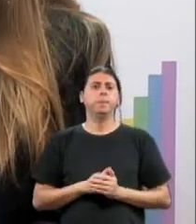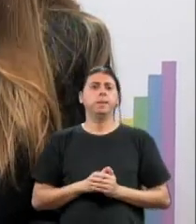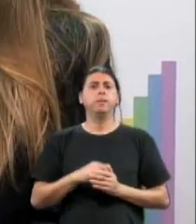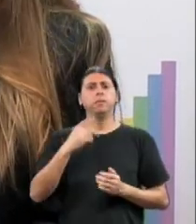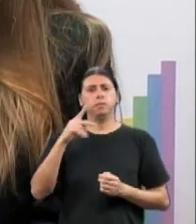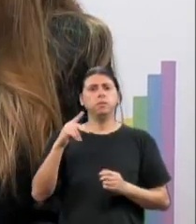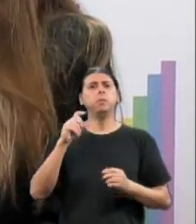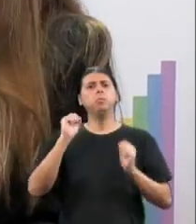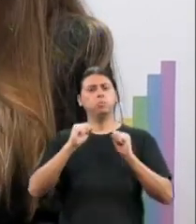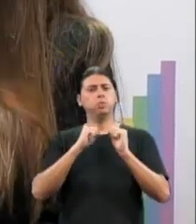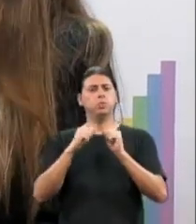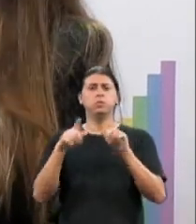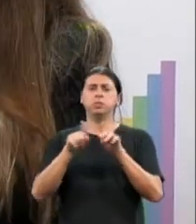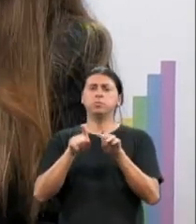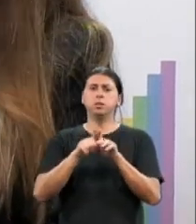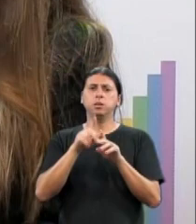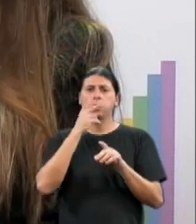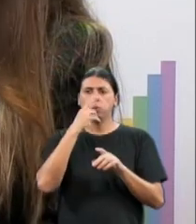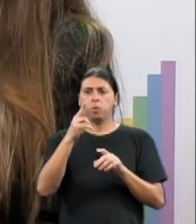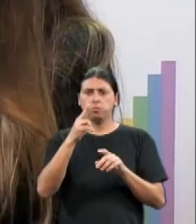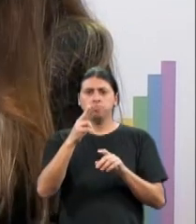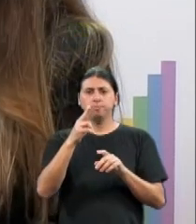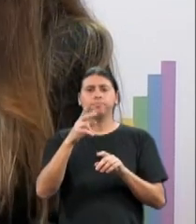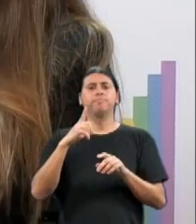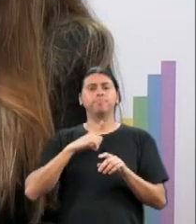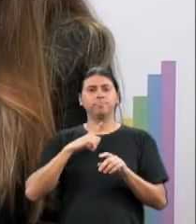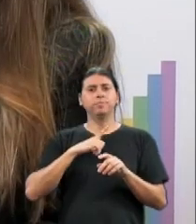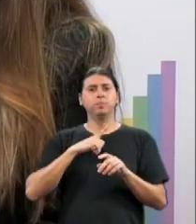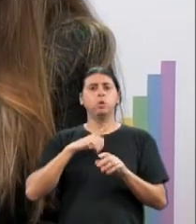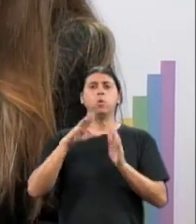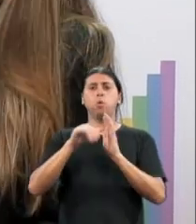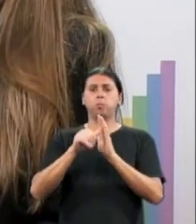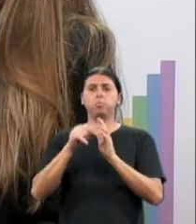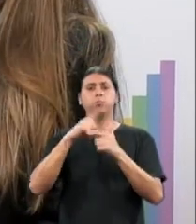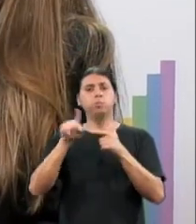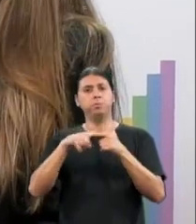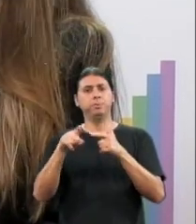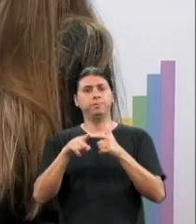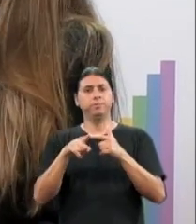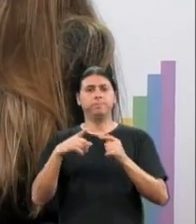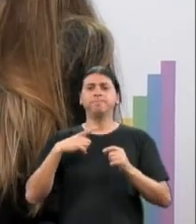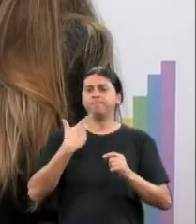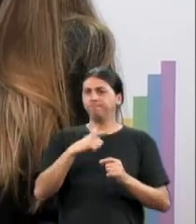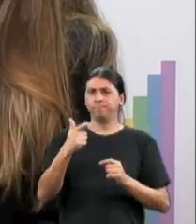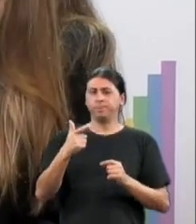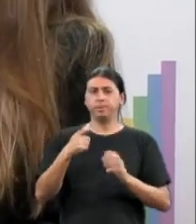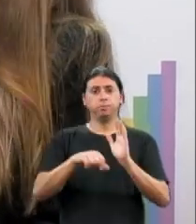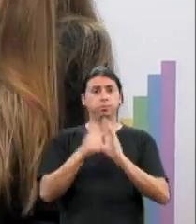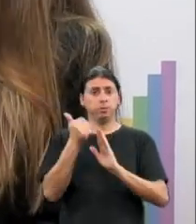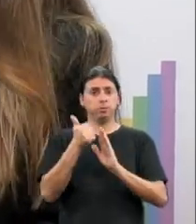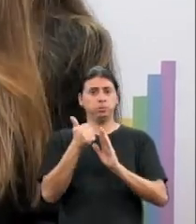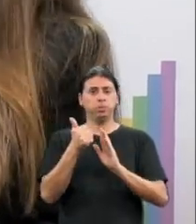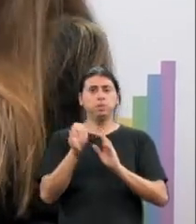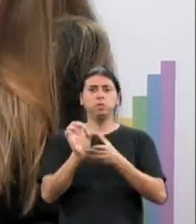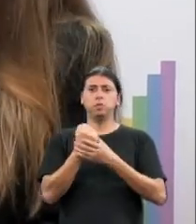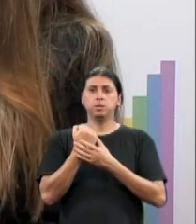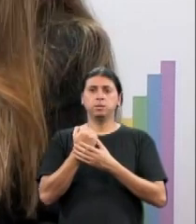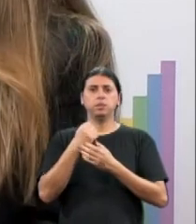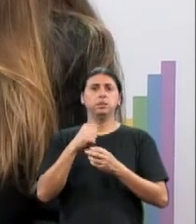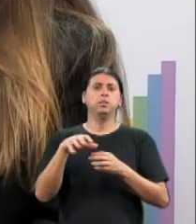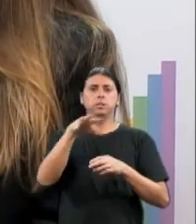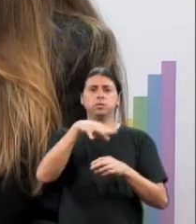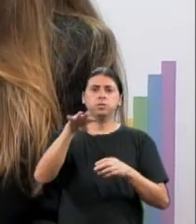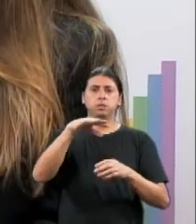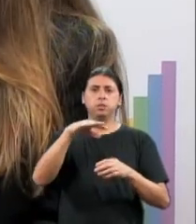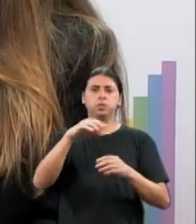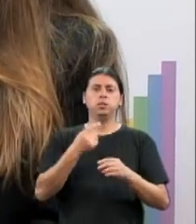ele pode ser alvo, né, de roubo. Então, ele não tem, em primeiro lugar, ele não tem segurança nesse trânsito